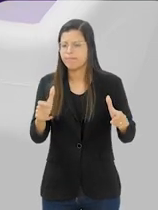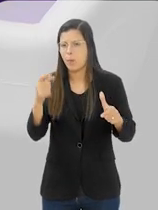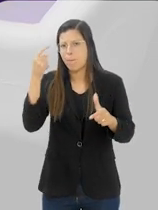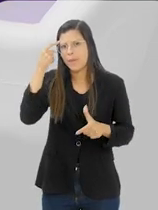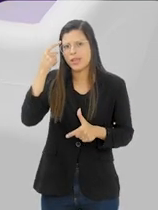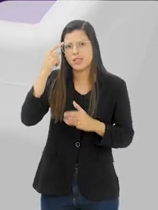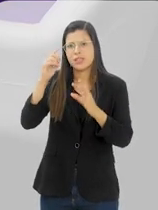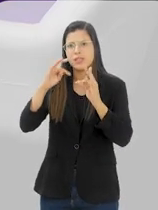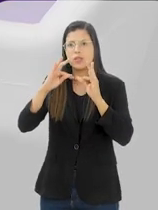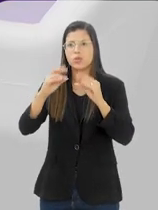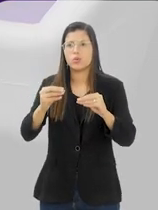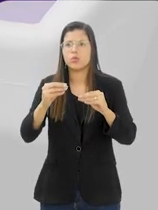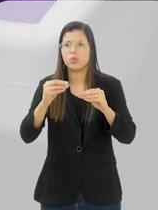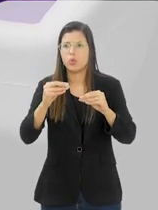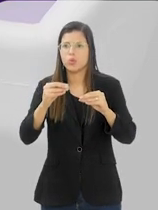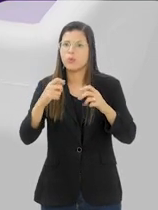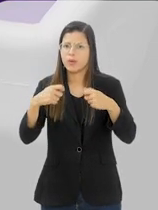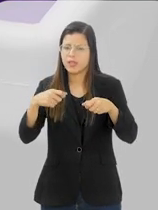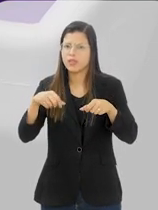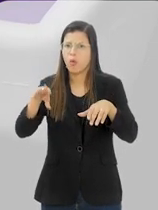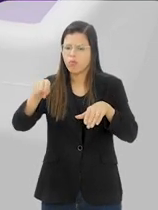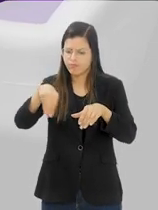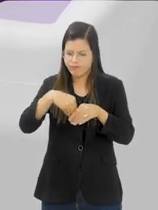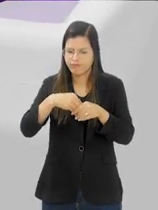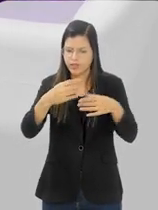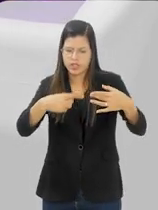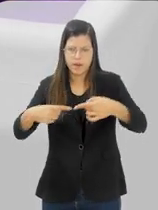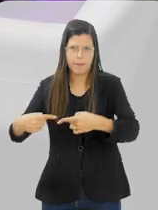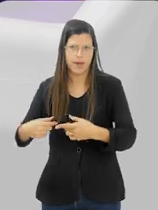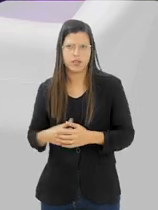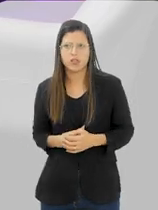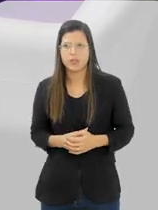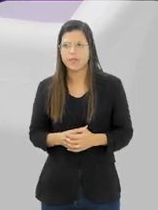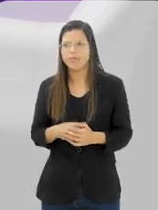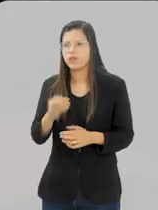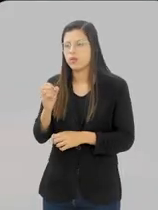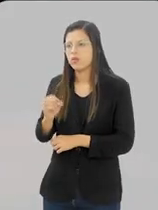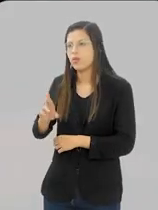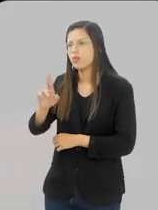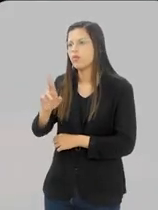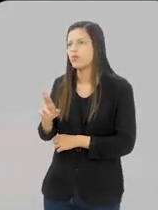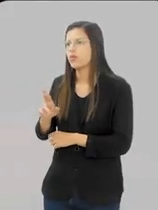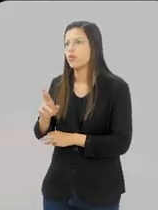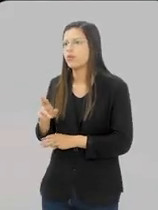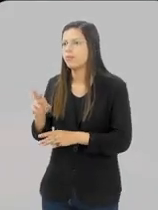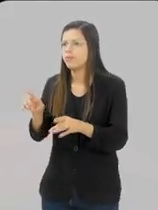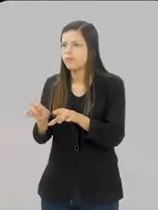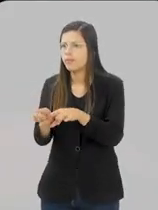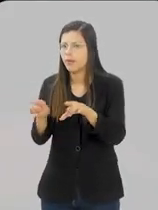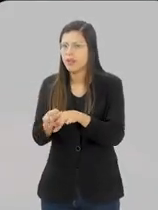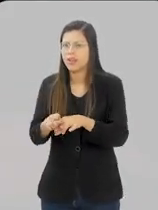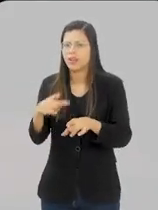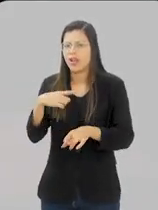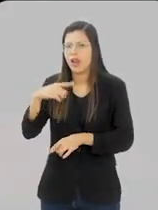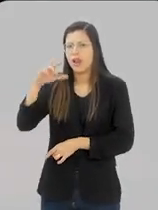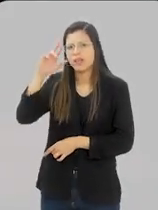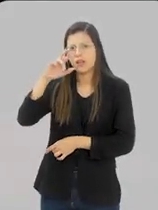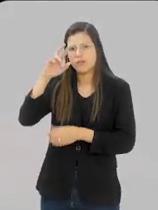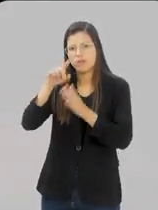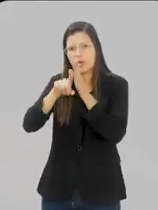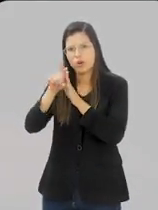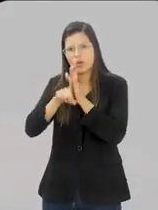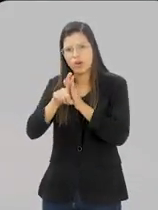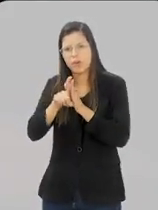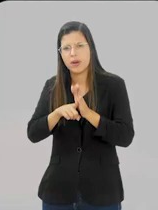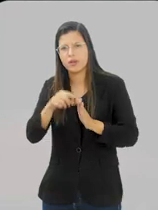ampla, né? E pensando em todo mundo que precisa estar implicado na conversa. Doutor Daniel, além dessa questão do monitoramento que os pais